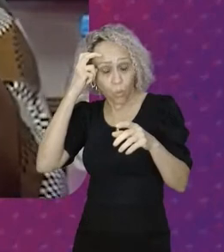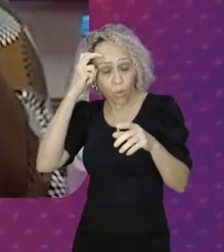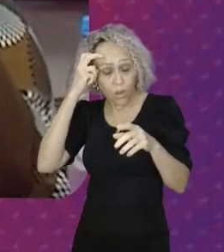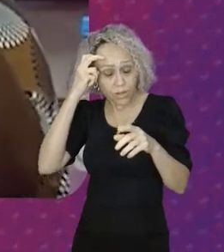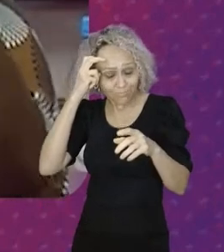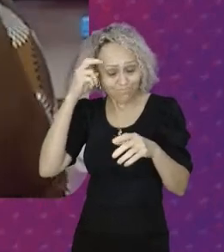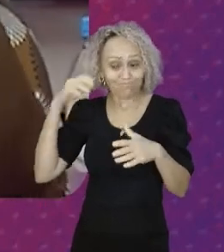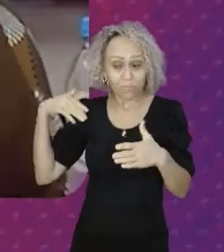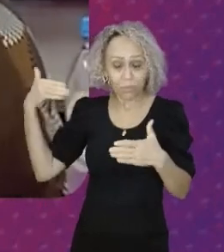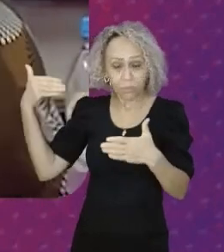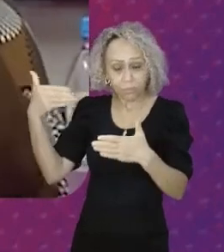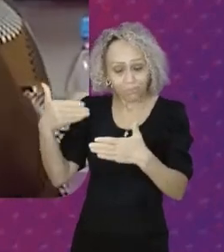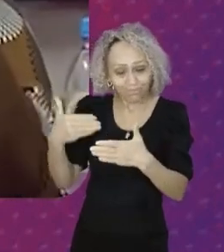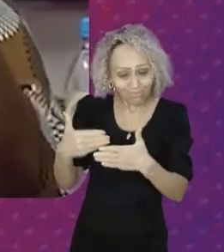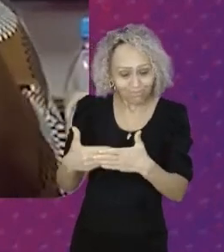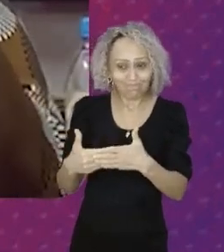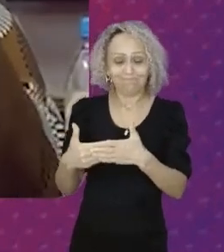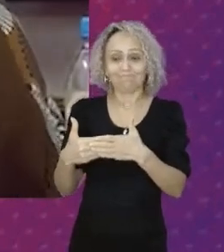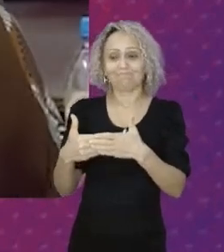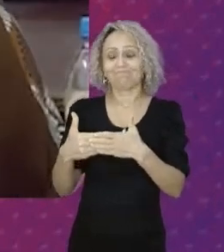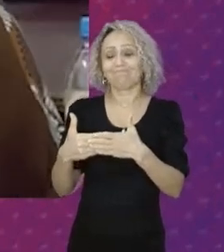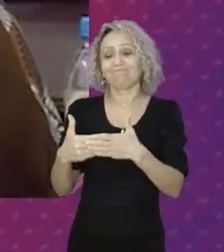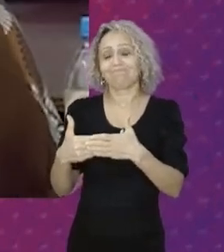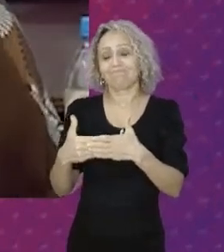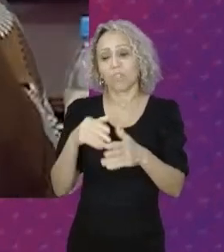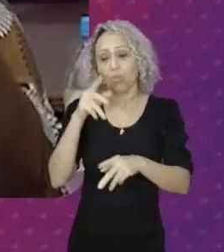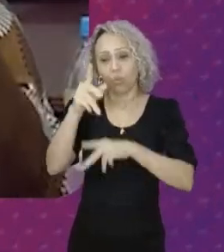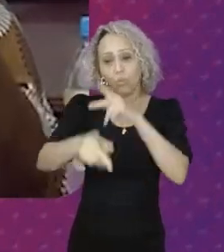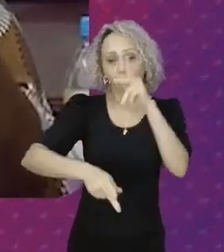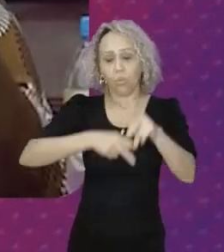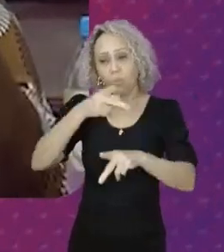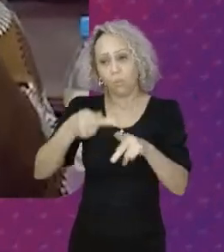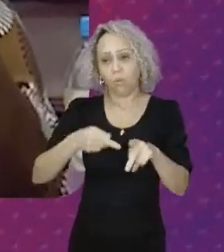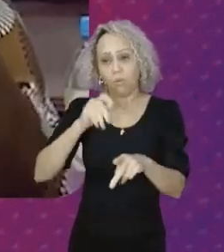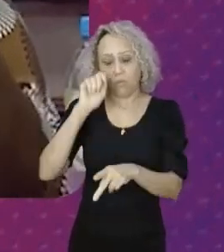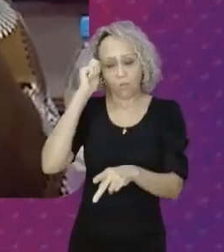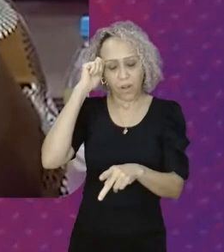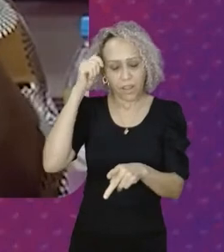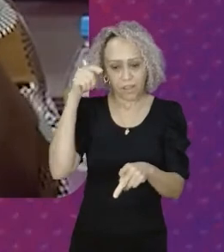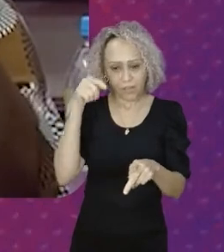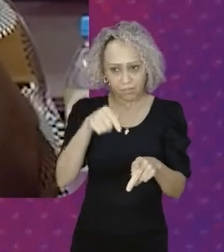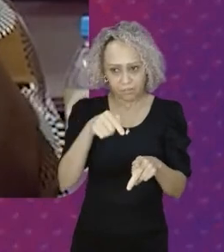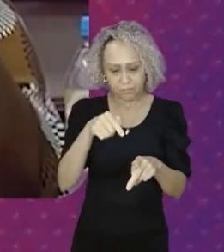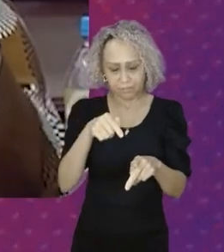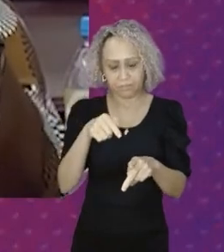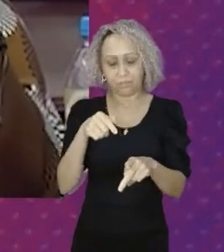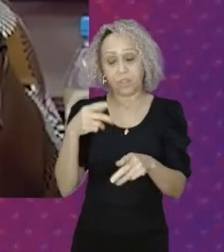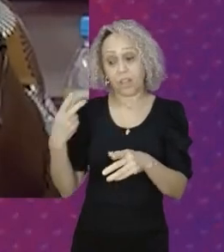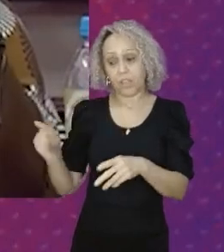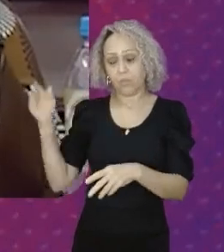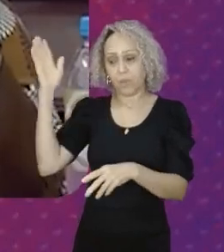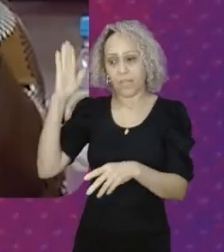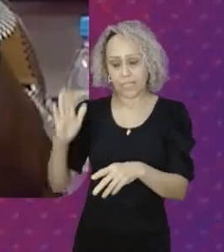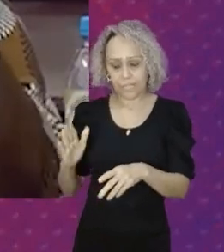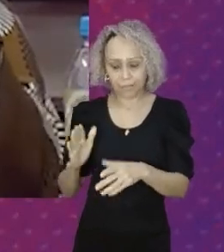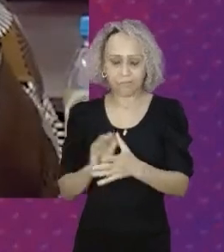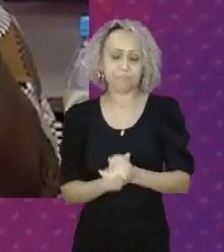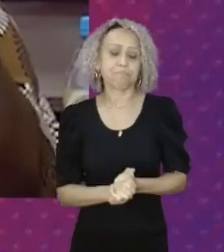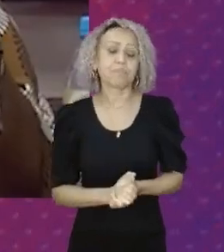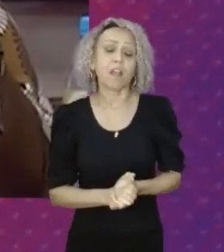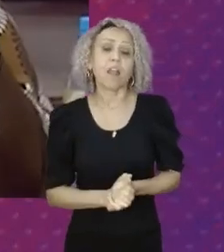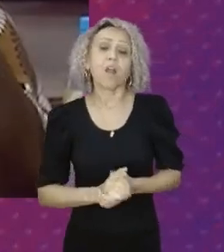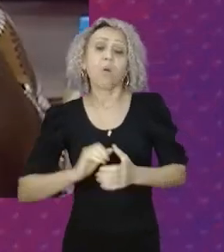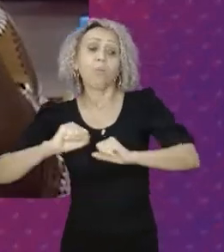alguns marcos da luta da organização do movimento negro, para mostrar para vocês que